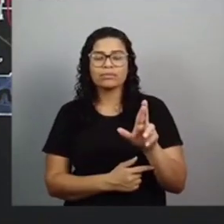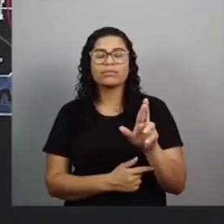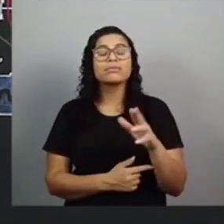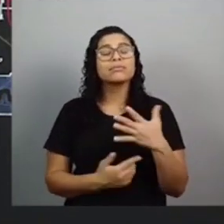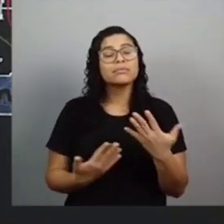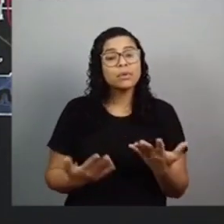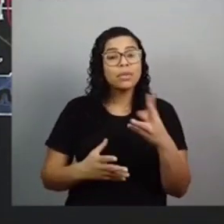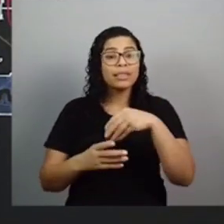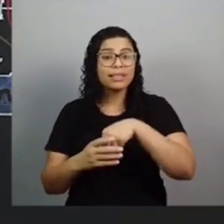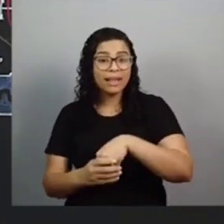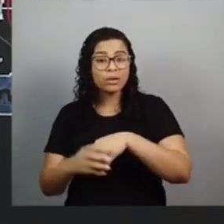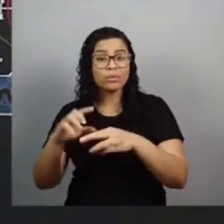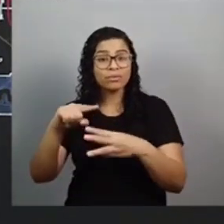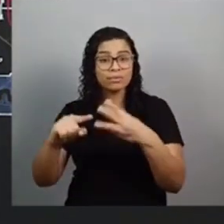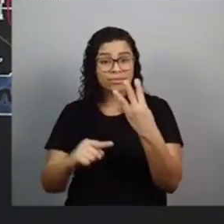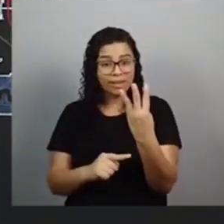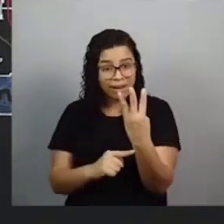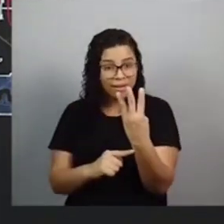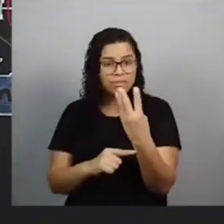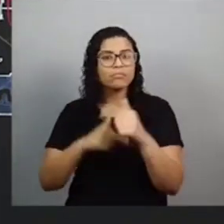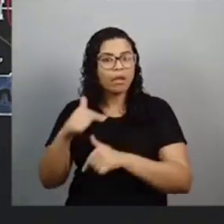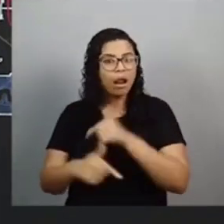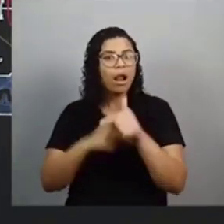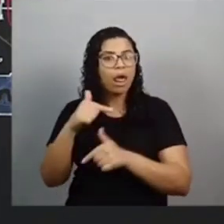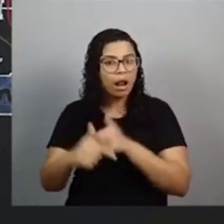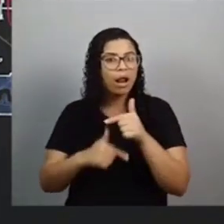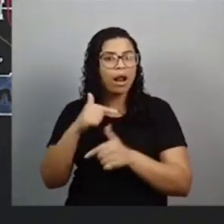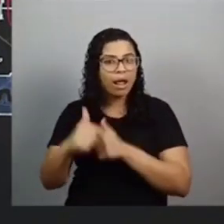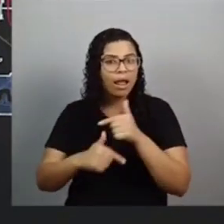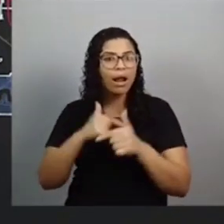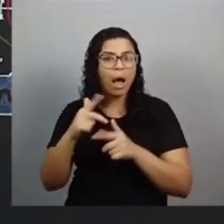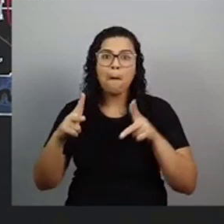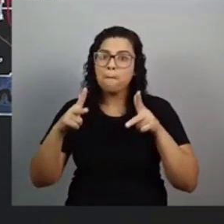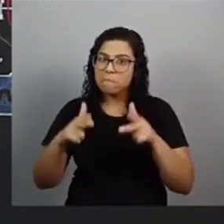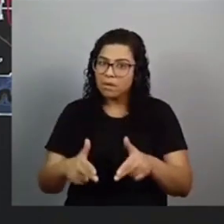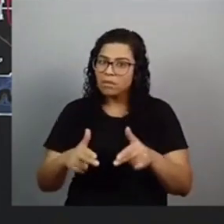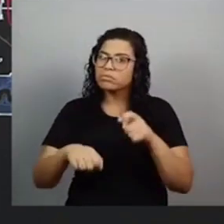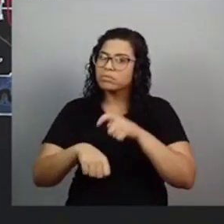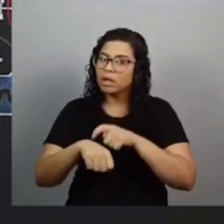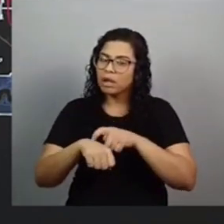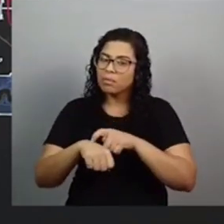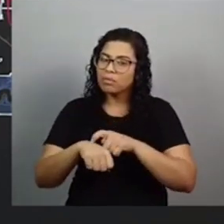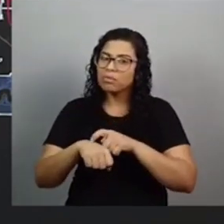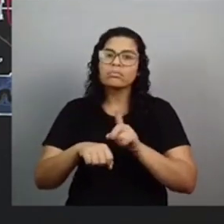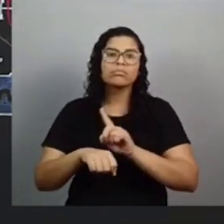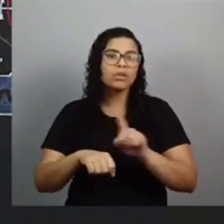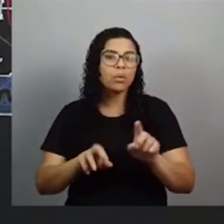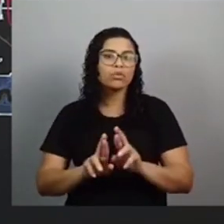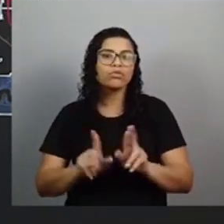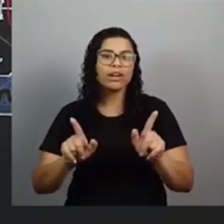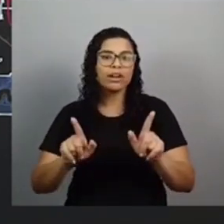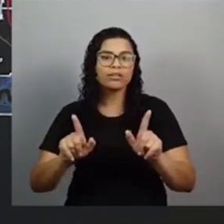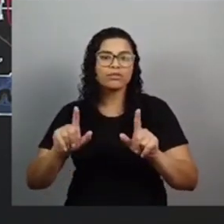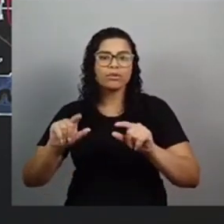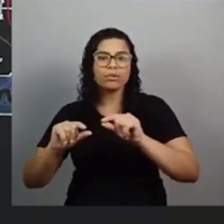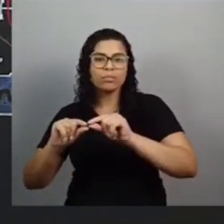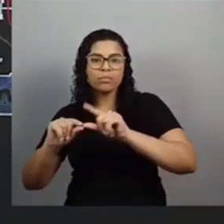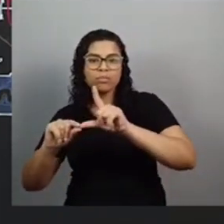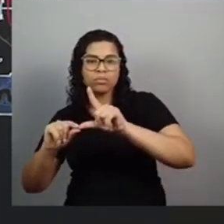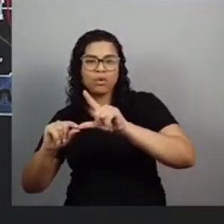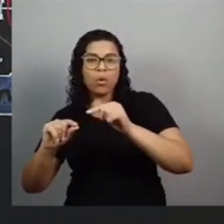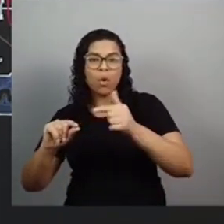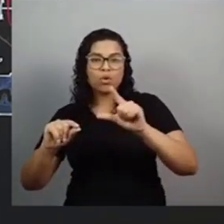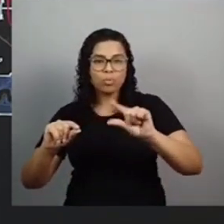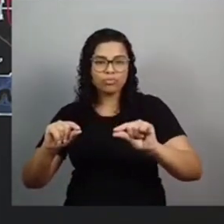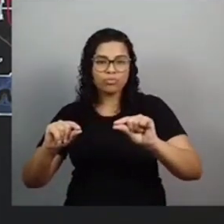3 pistões desses trabalhando. Trabalhando não ao mesmo tempo, da mesma forma. Eles vão se alternando enquanto um está numa fase